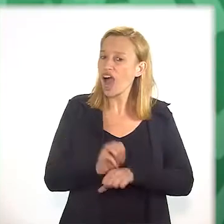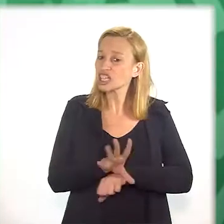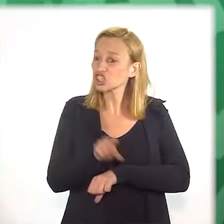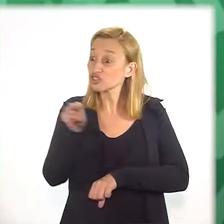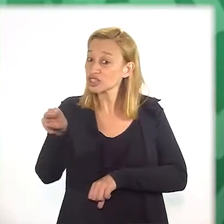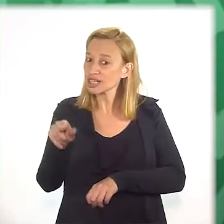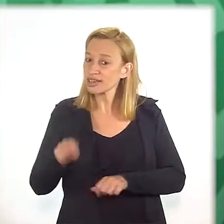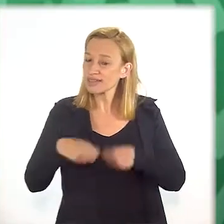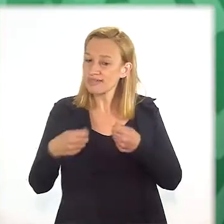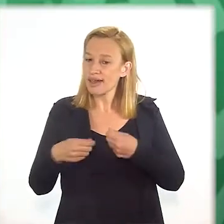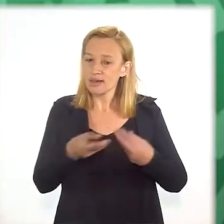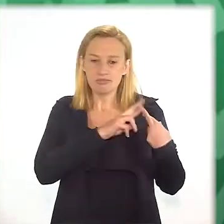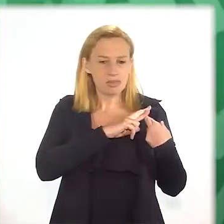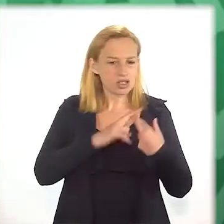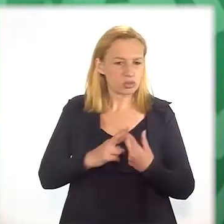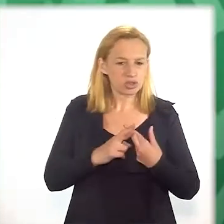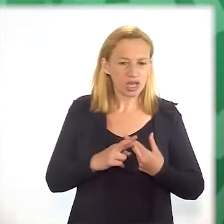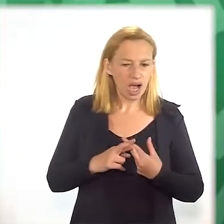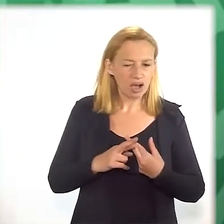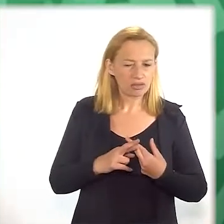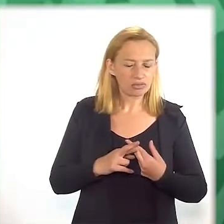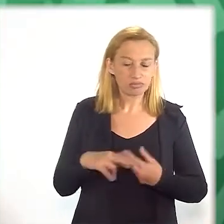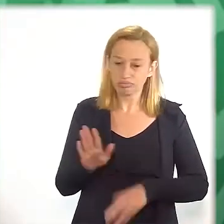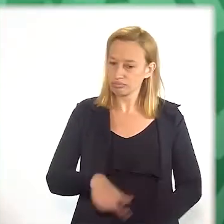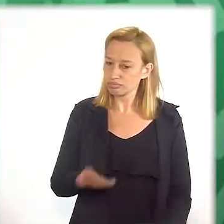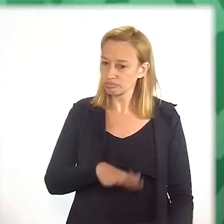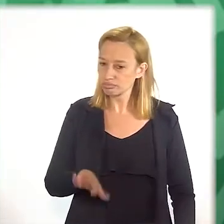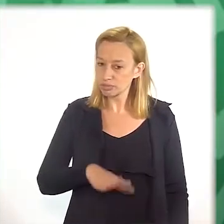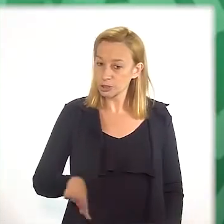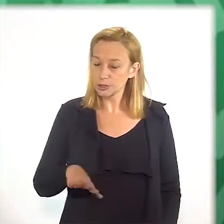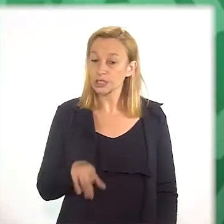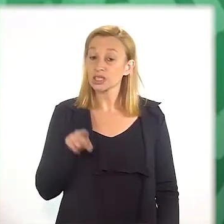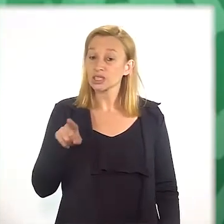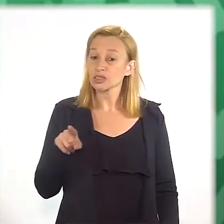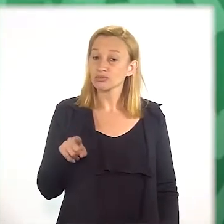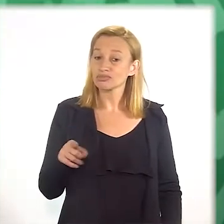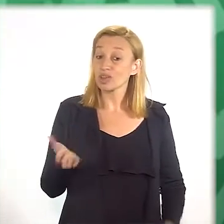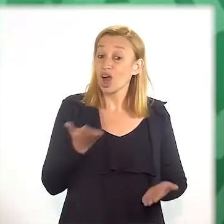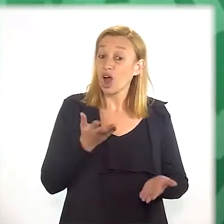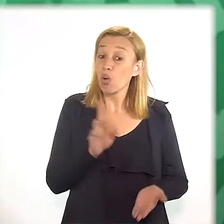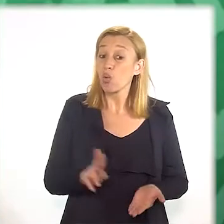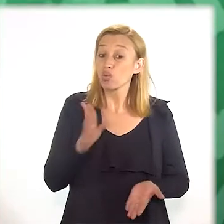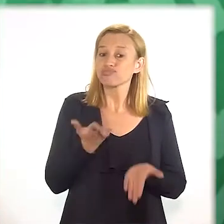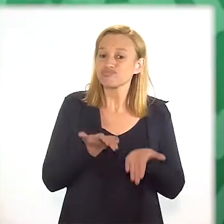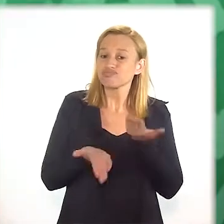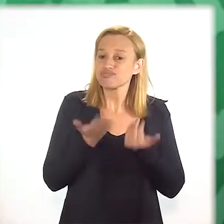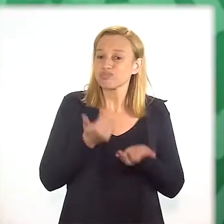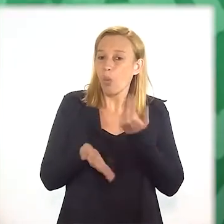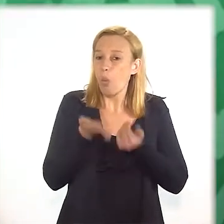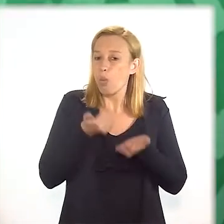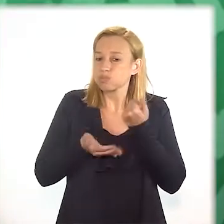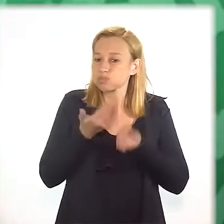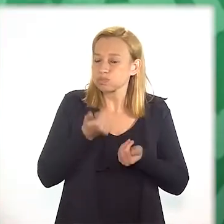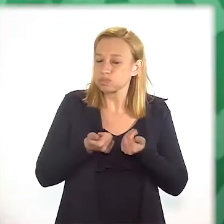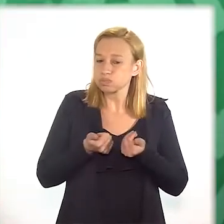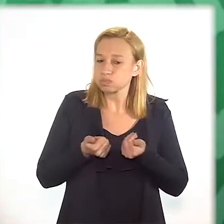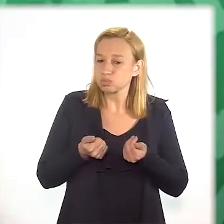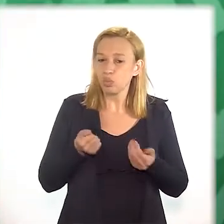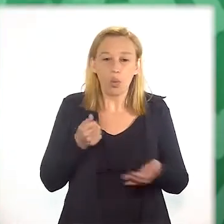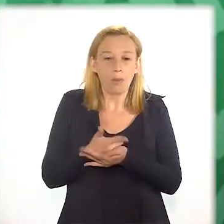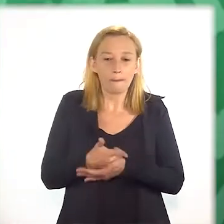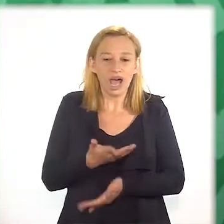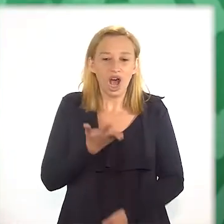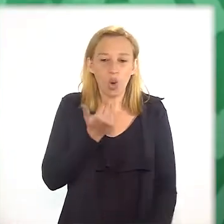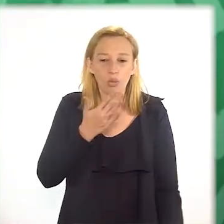dá, principalmente para os responsáveis, né, dessas crianças pequenas, em relação ao consumo e à compra de alimentos mais